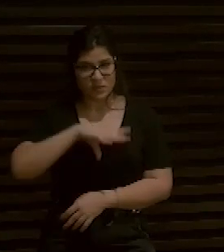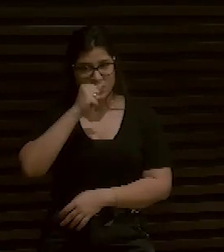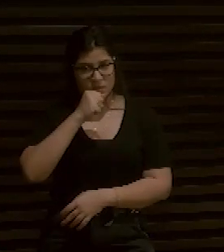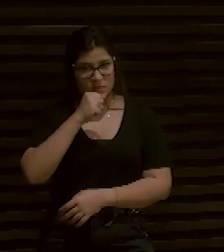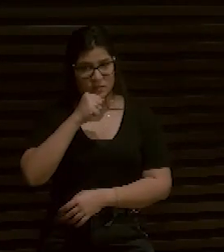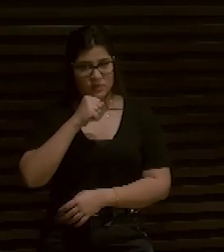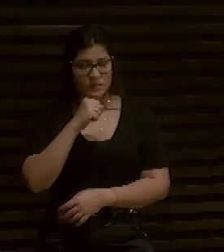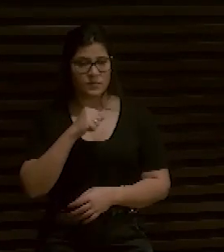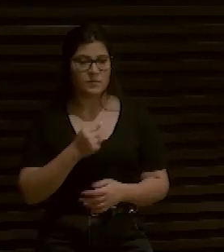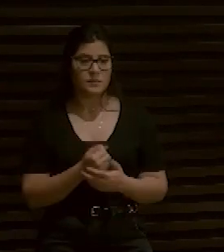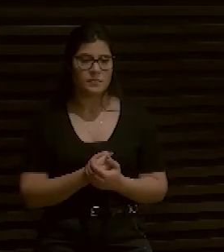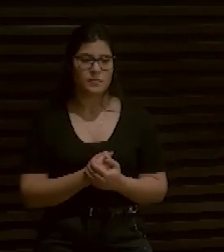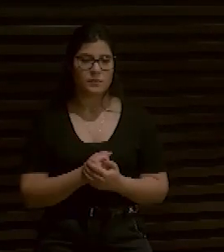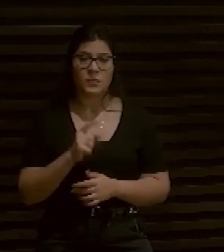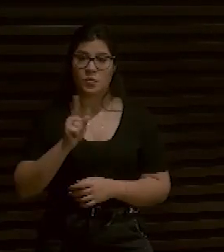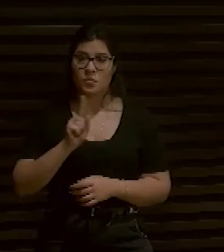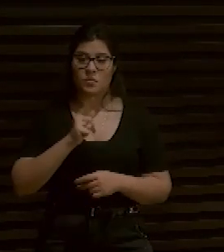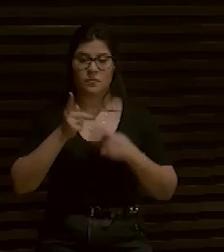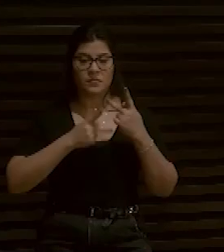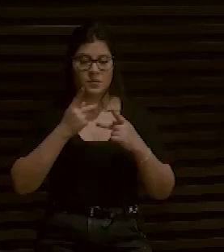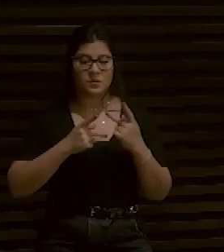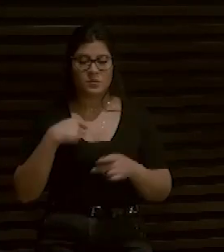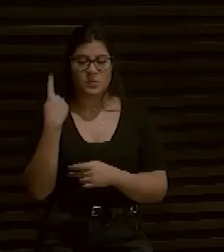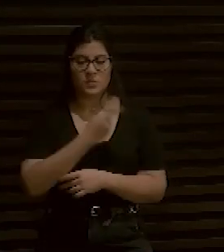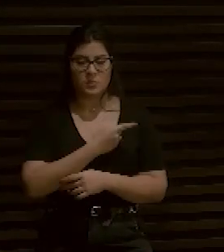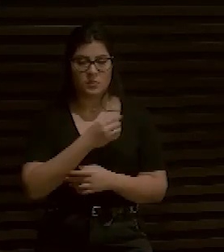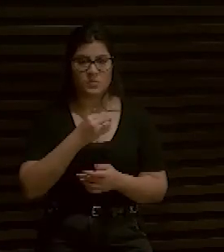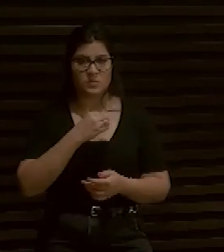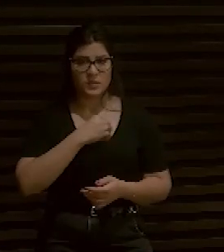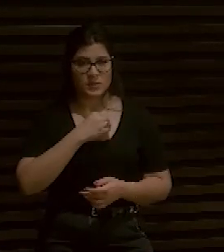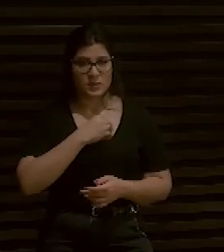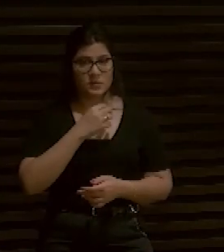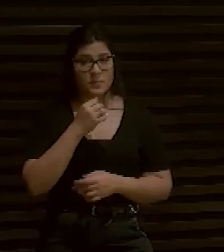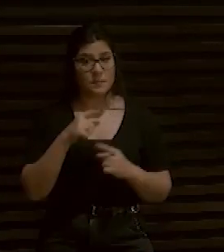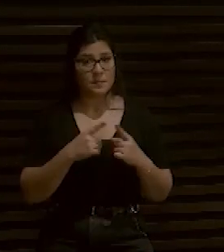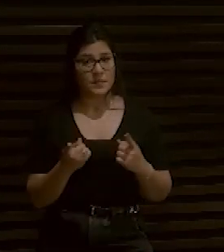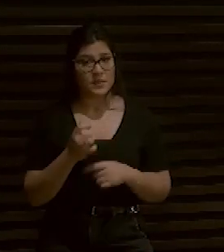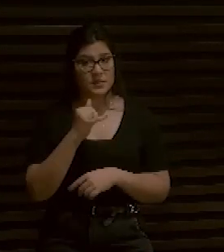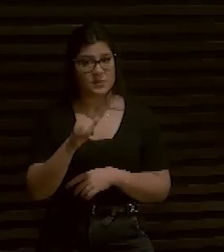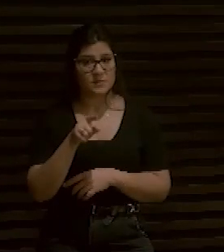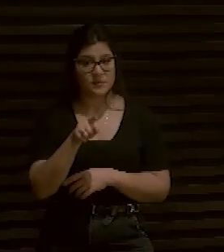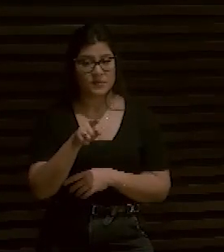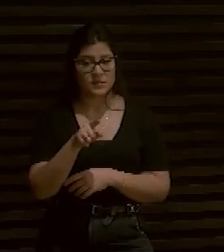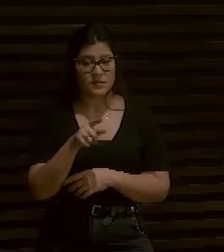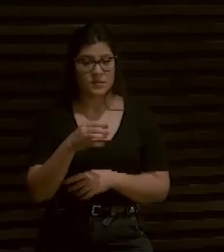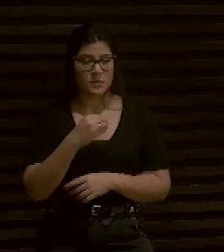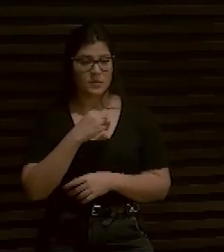estou falando que nós não iremos pecar. Mas se você vive deliberadamente, intencionalmente,